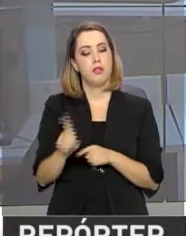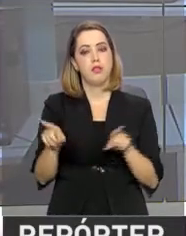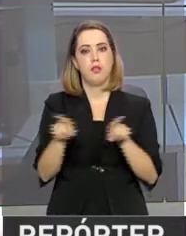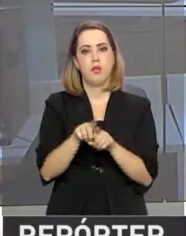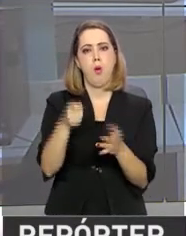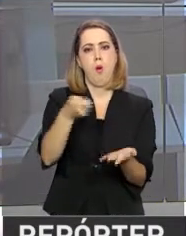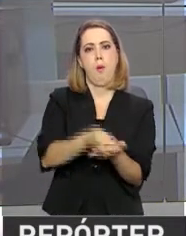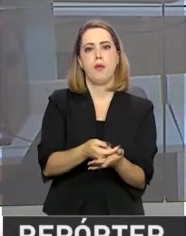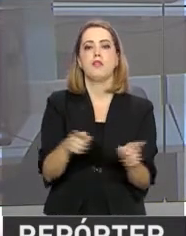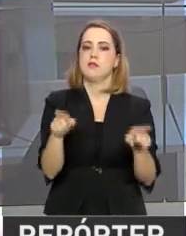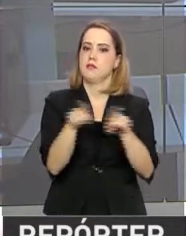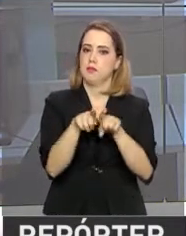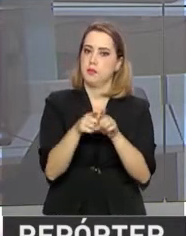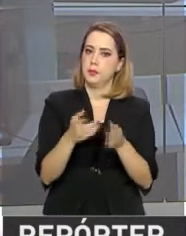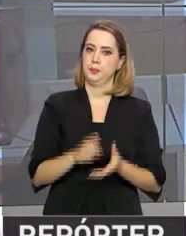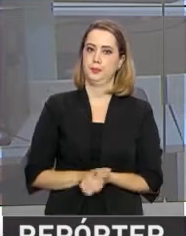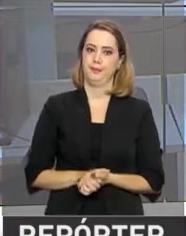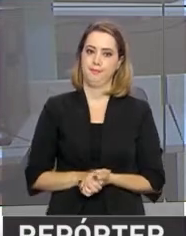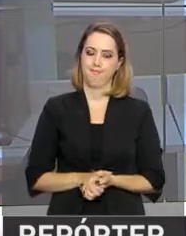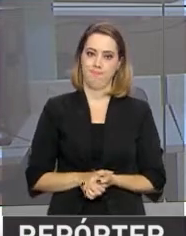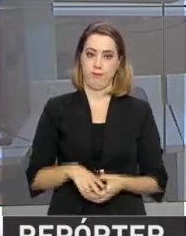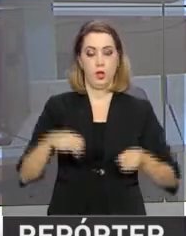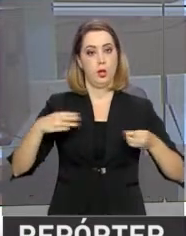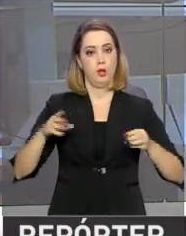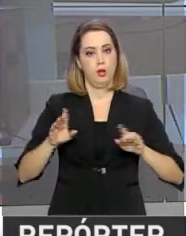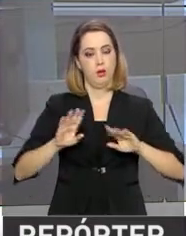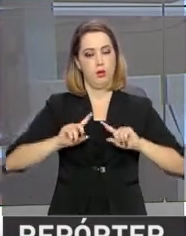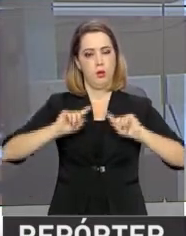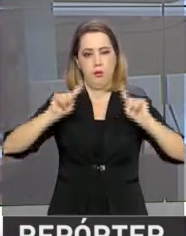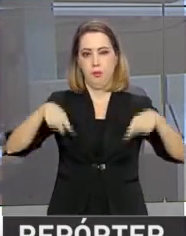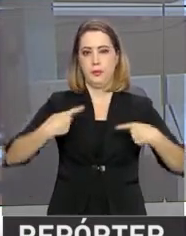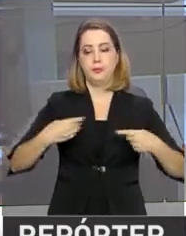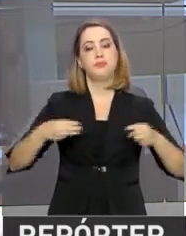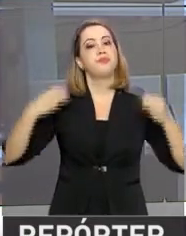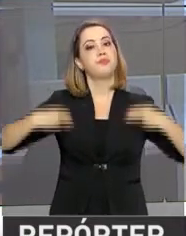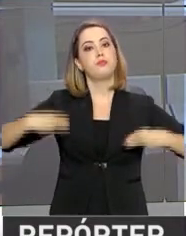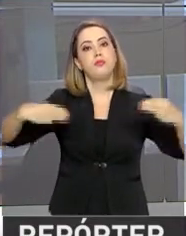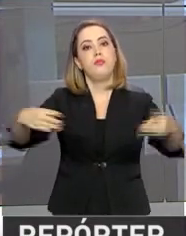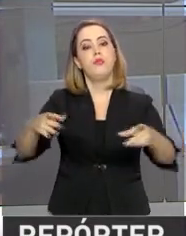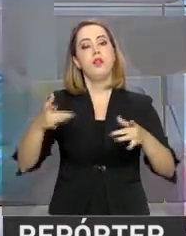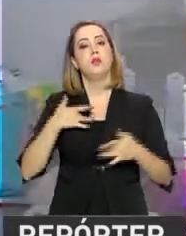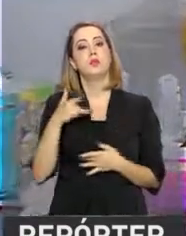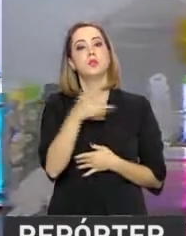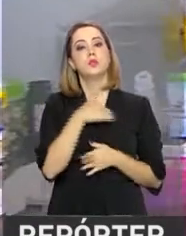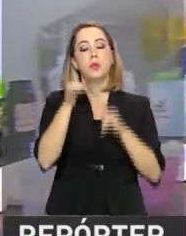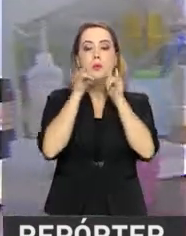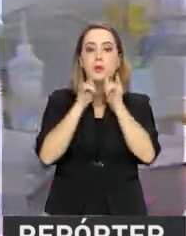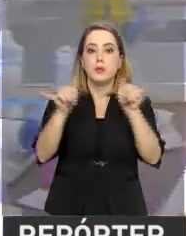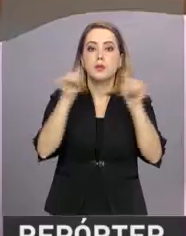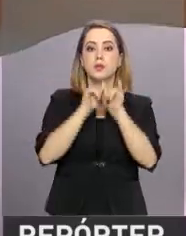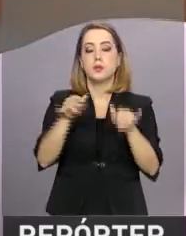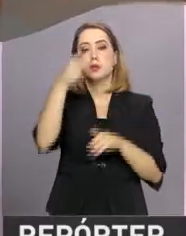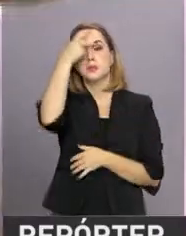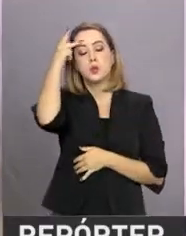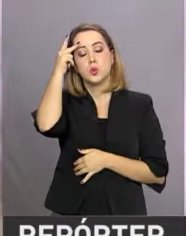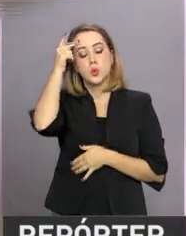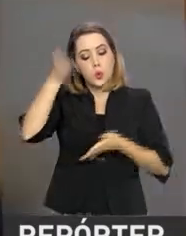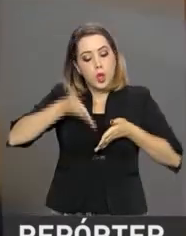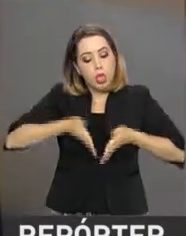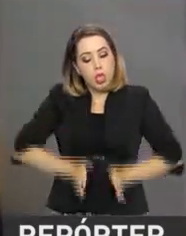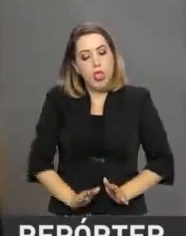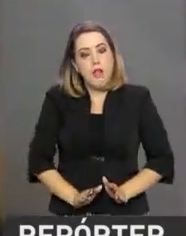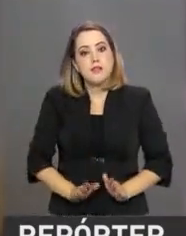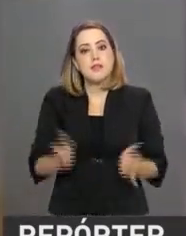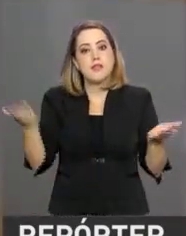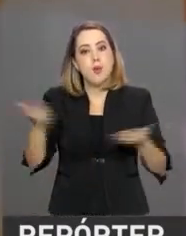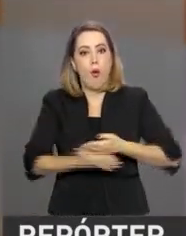o ministério da saúde lançou uma campanha de conscientização para que os recém nascidos sejam submetidos ao teste do pezinho entre o